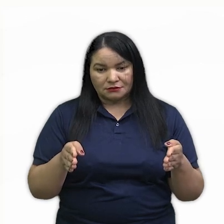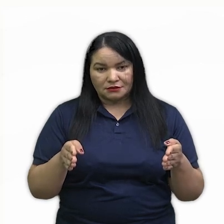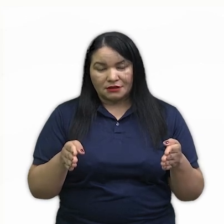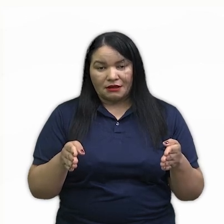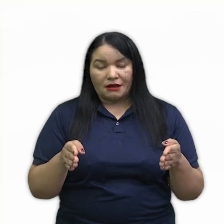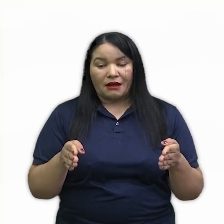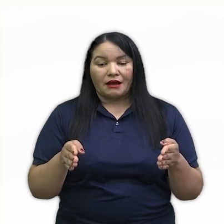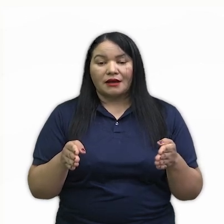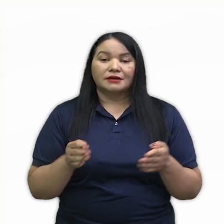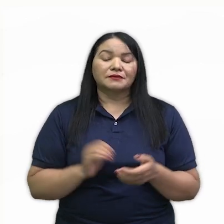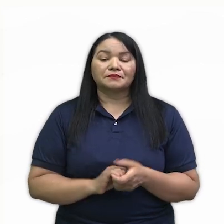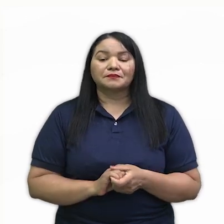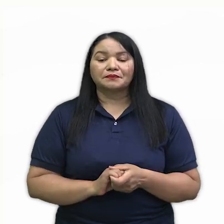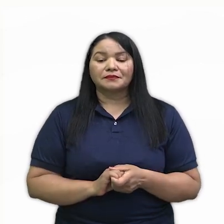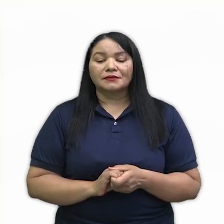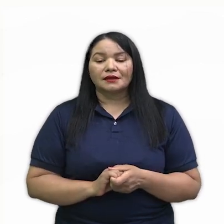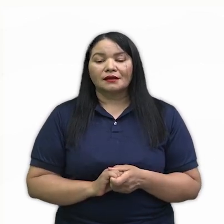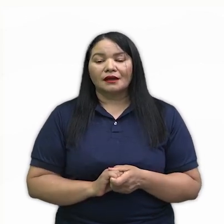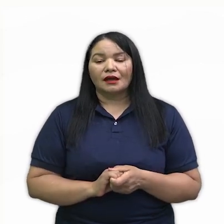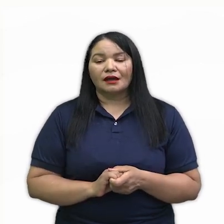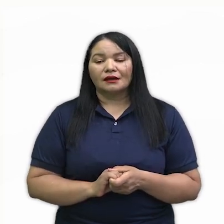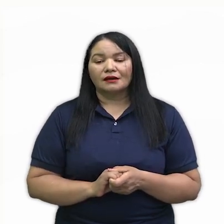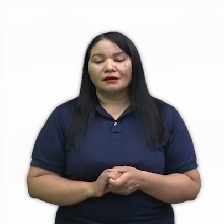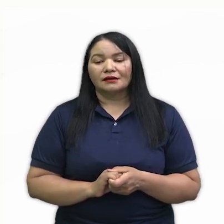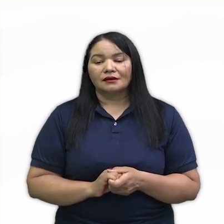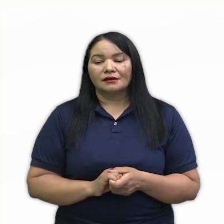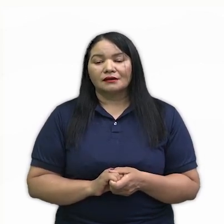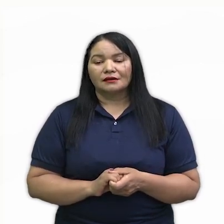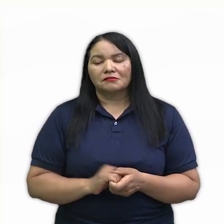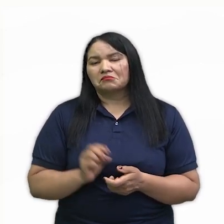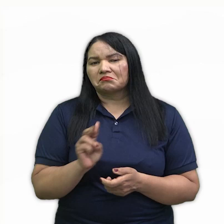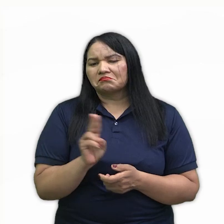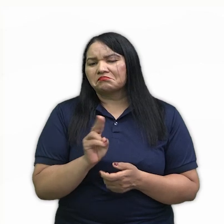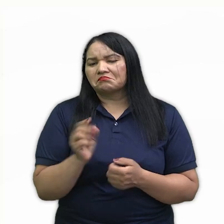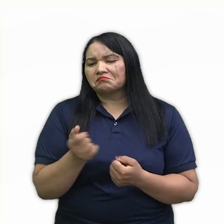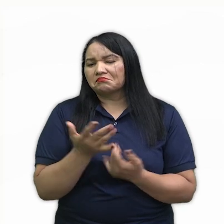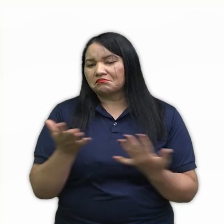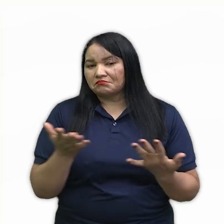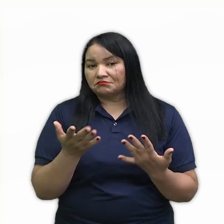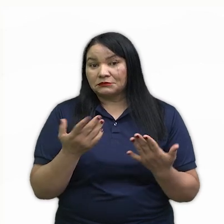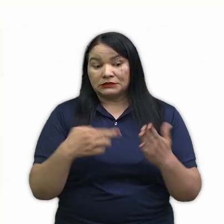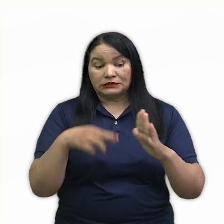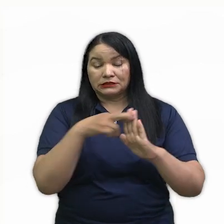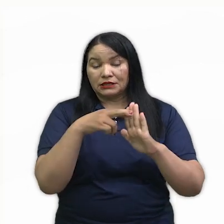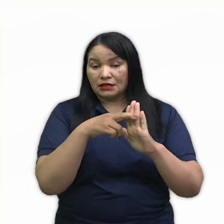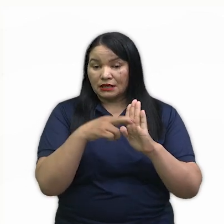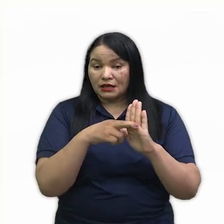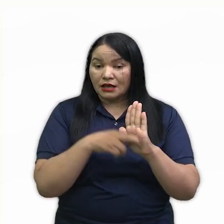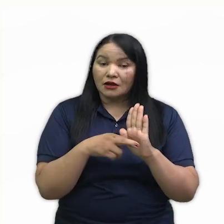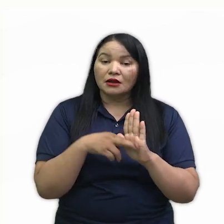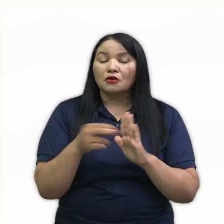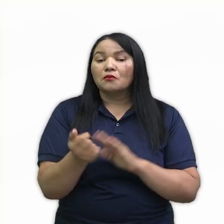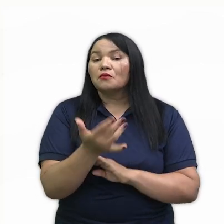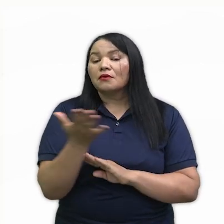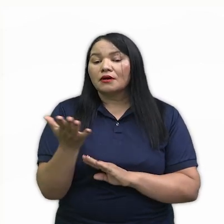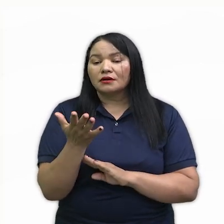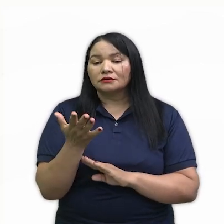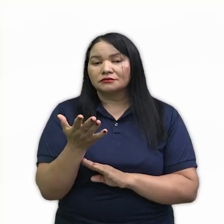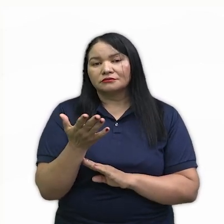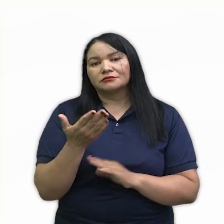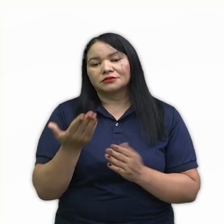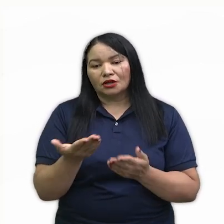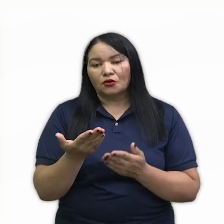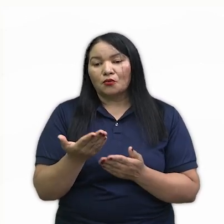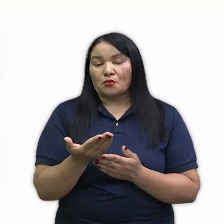serão chamadas? Então, observa que a regra dessa sequência aqui é justamente eu escrever